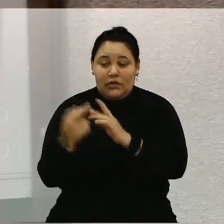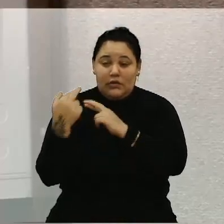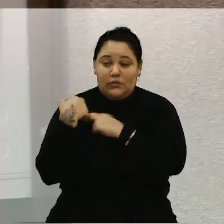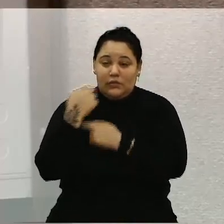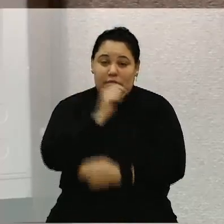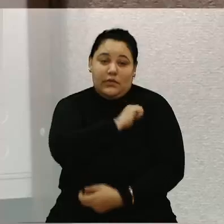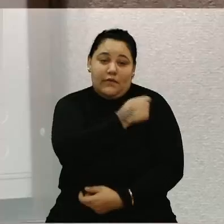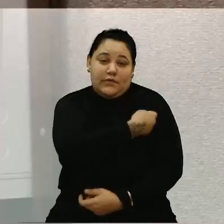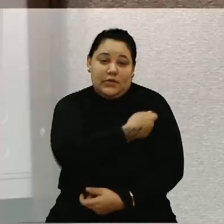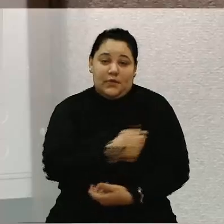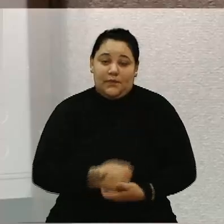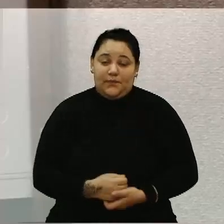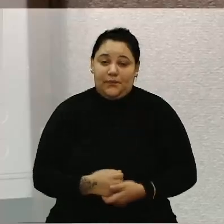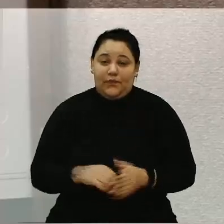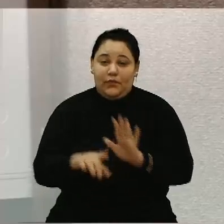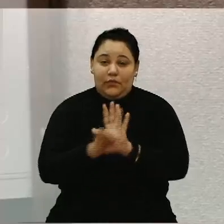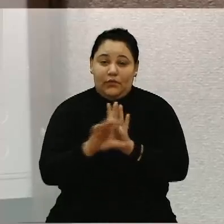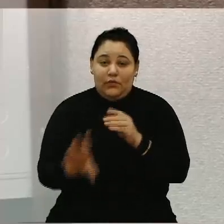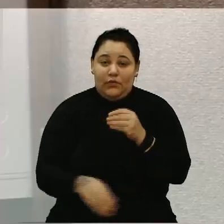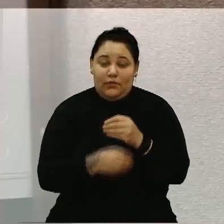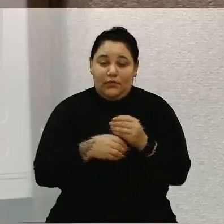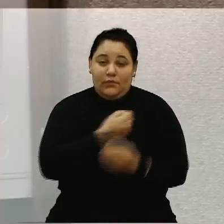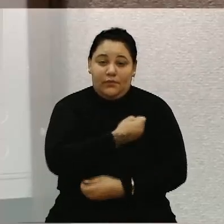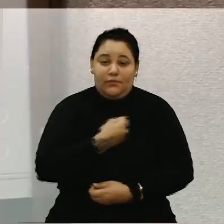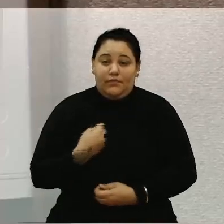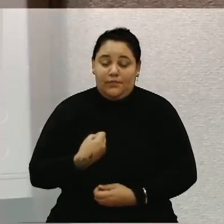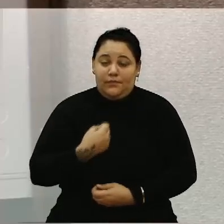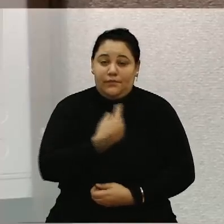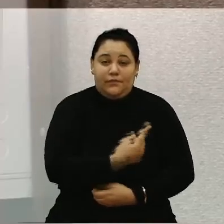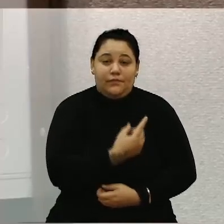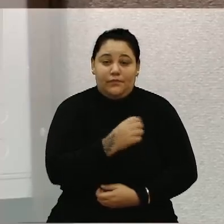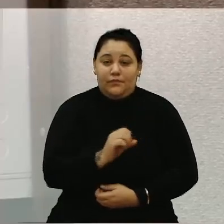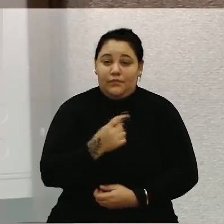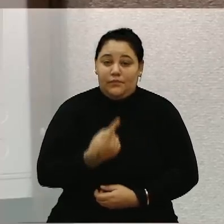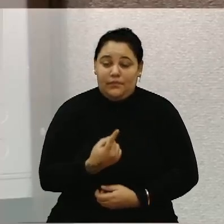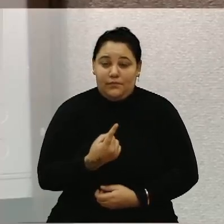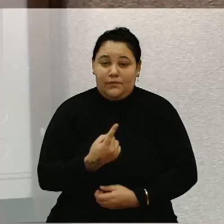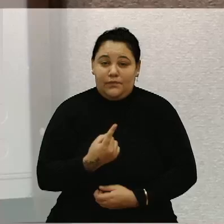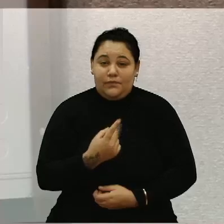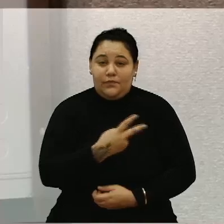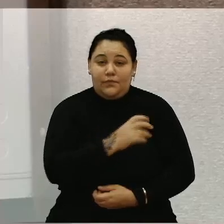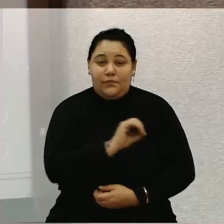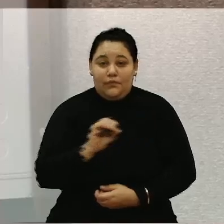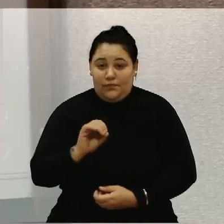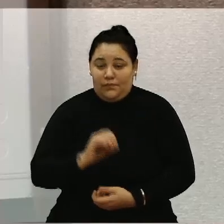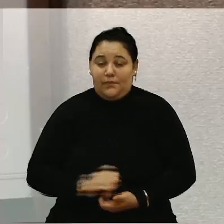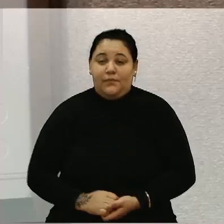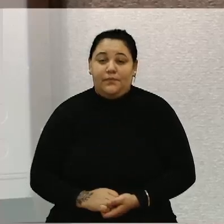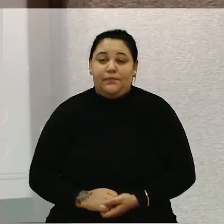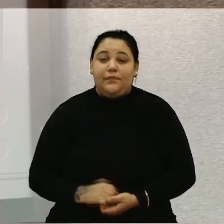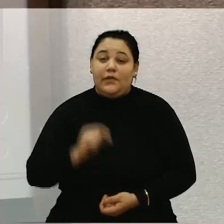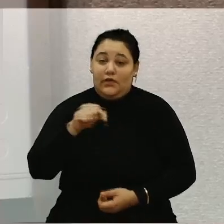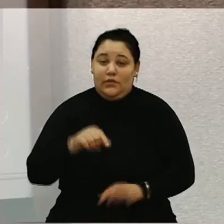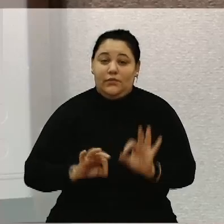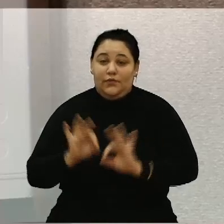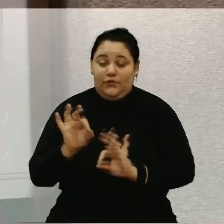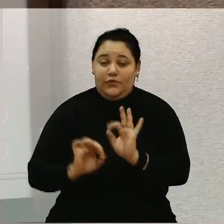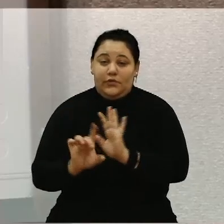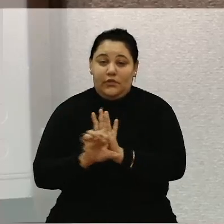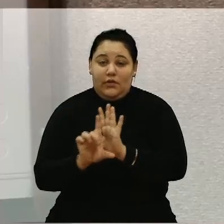Fiscal, Lei Complementar número 101 de 2000. Assim, o projeto de